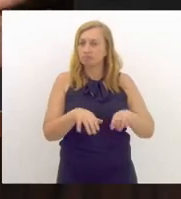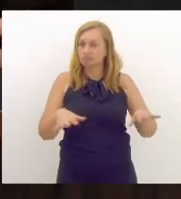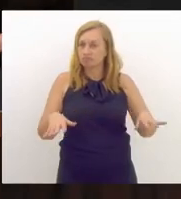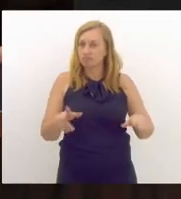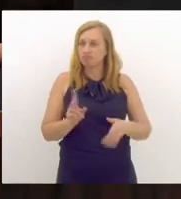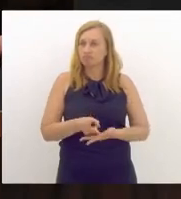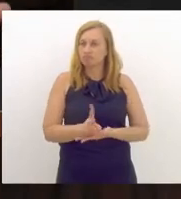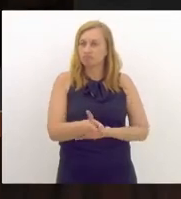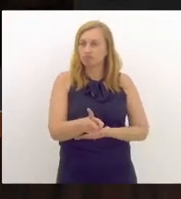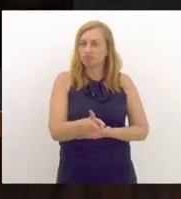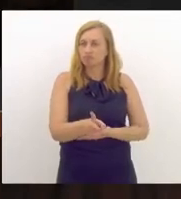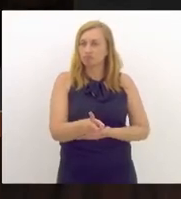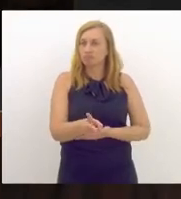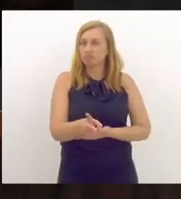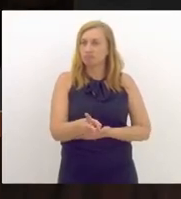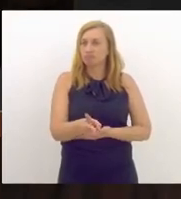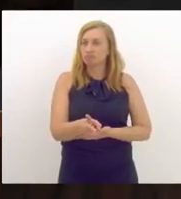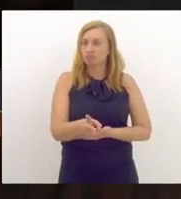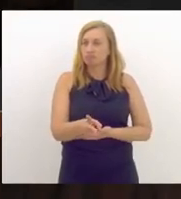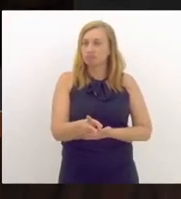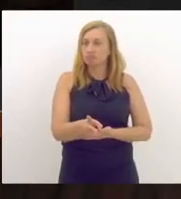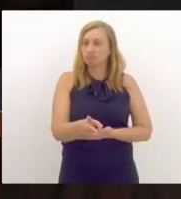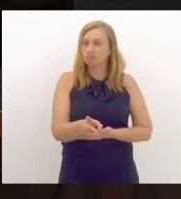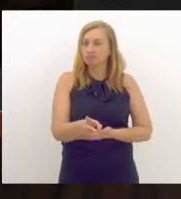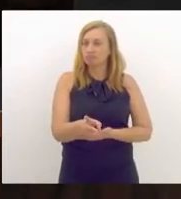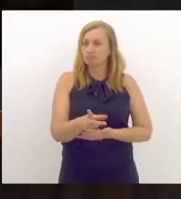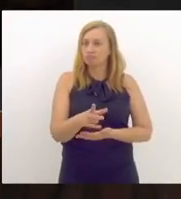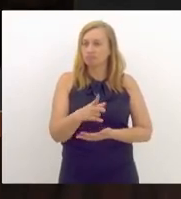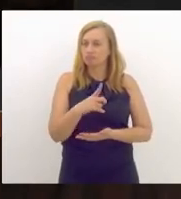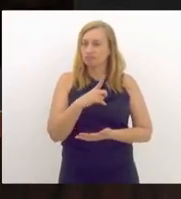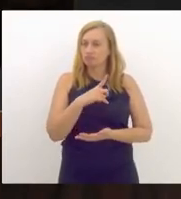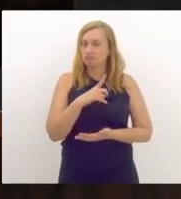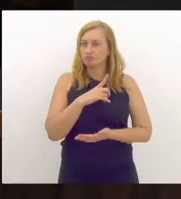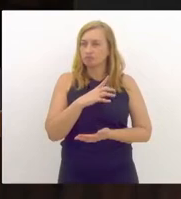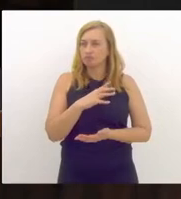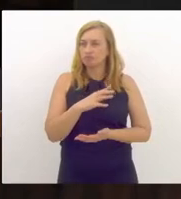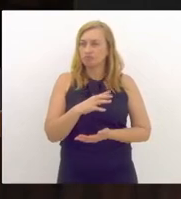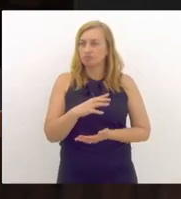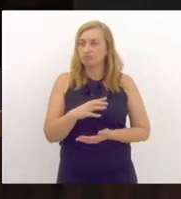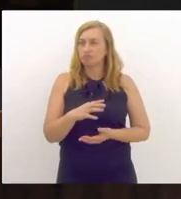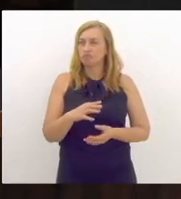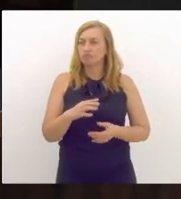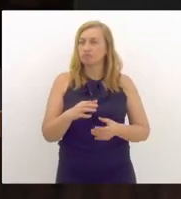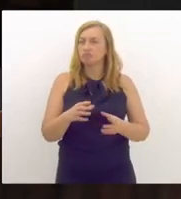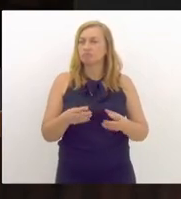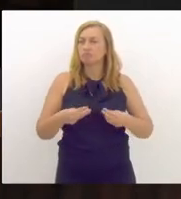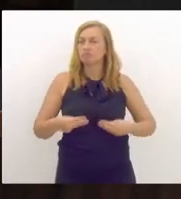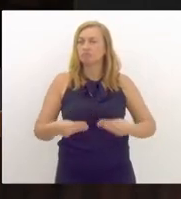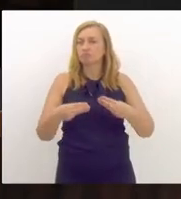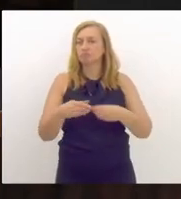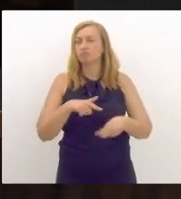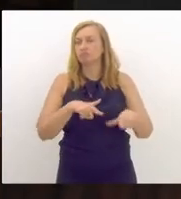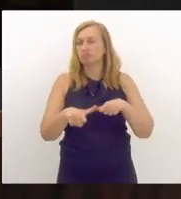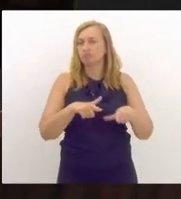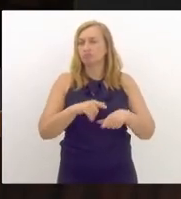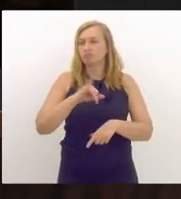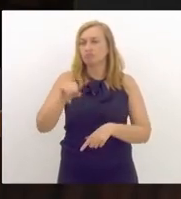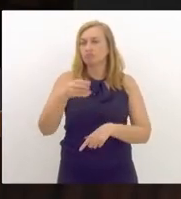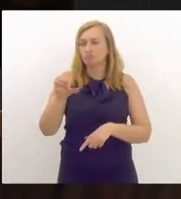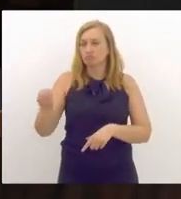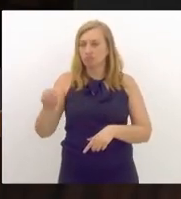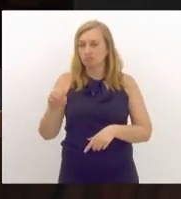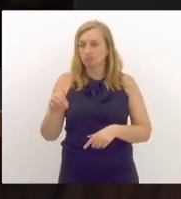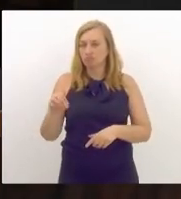ainda continuam sendo resgatadas a gente inclusive teve a justificativa do Ministério Público do Trabalho Dr João bertier